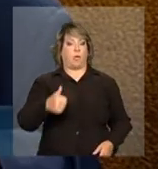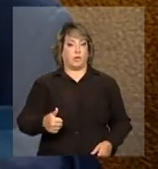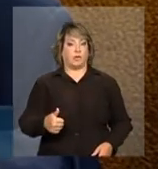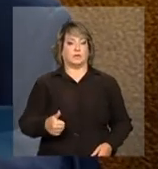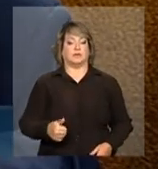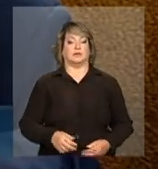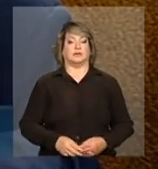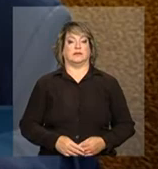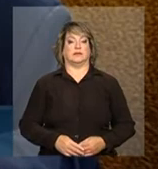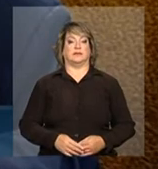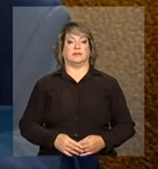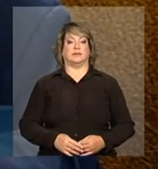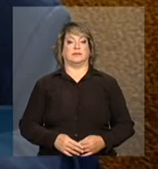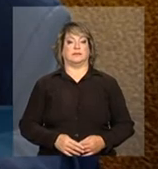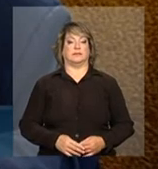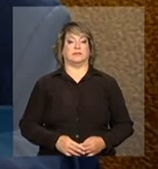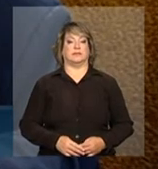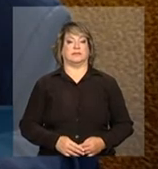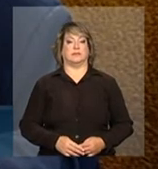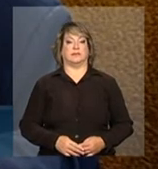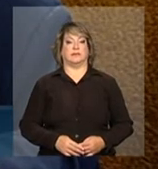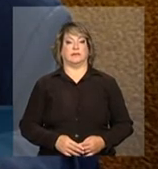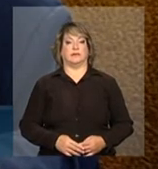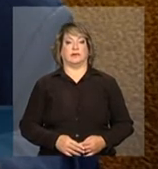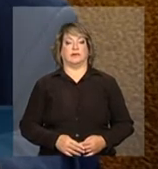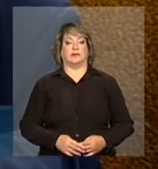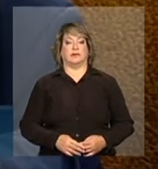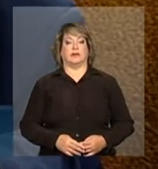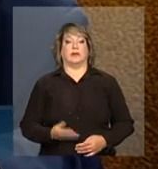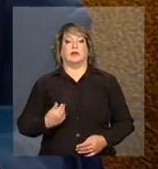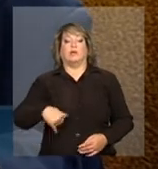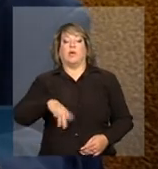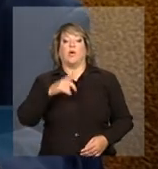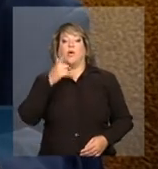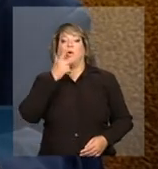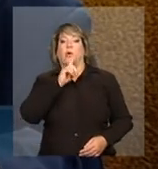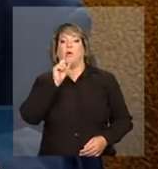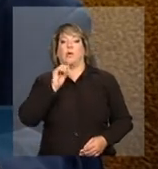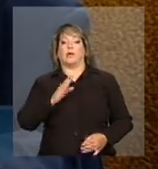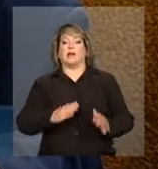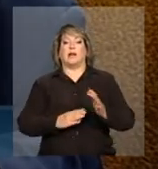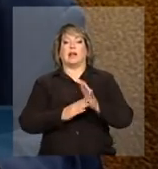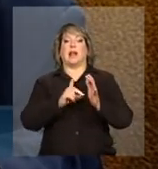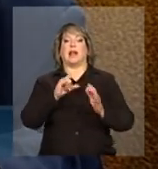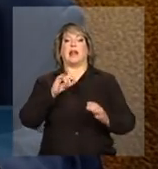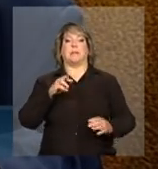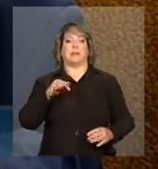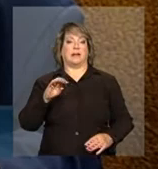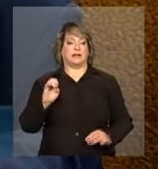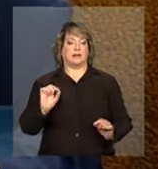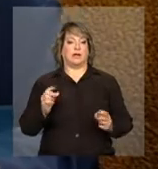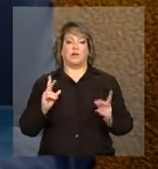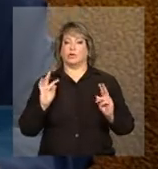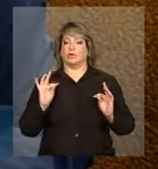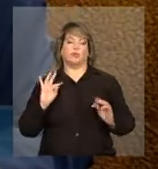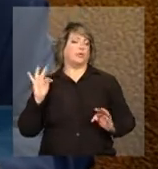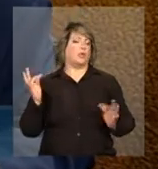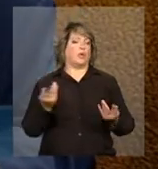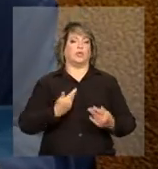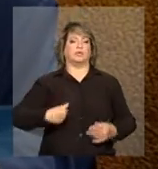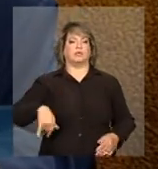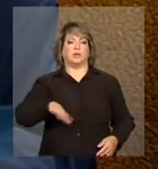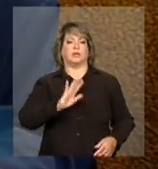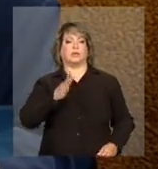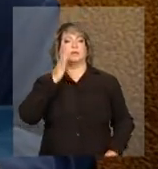então, a gente, com os alcances e limites que acho que todos nós já sabemos, eu não vou me